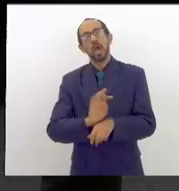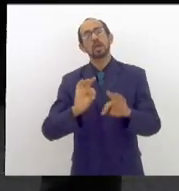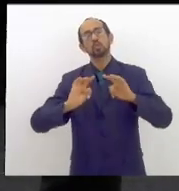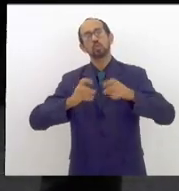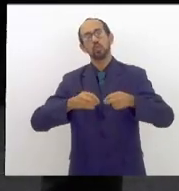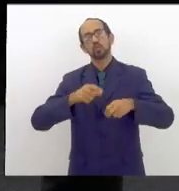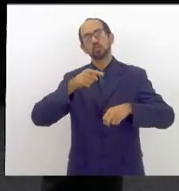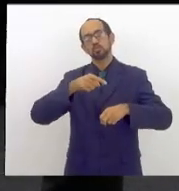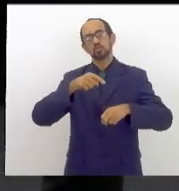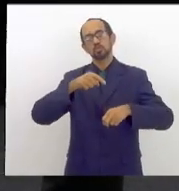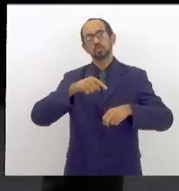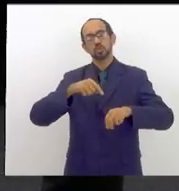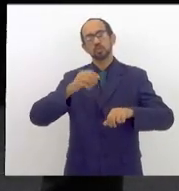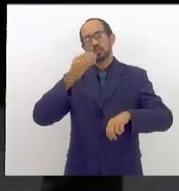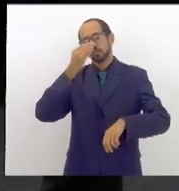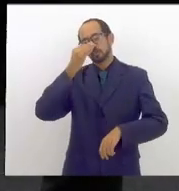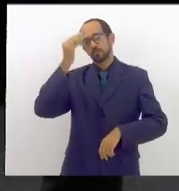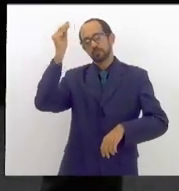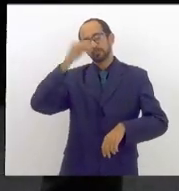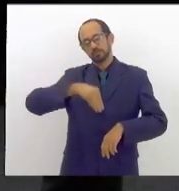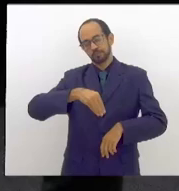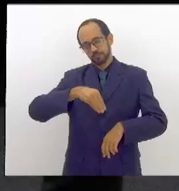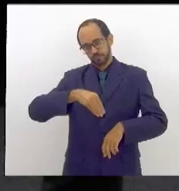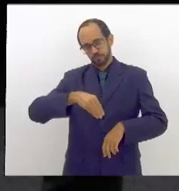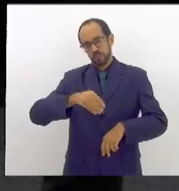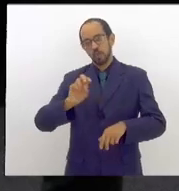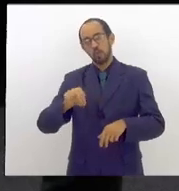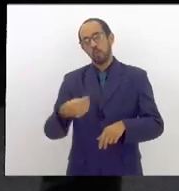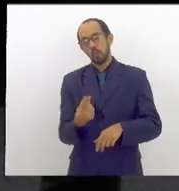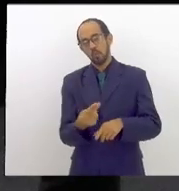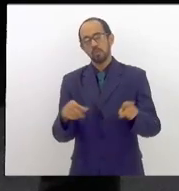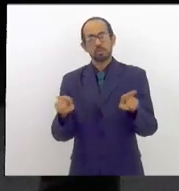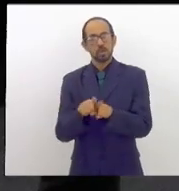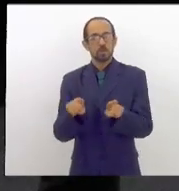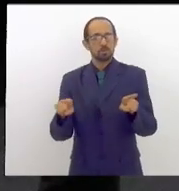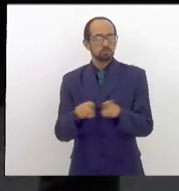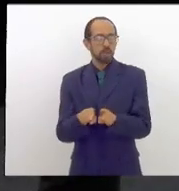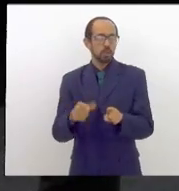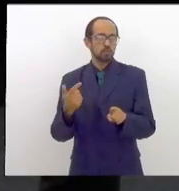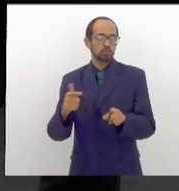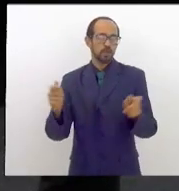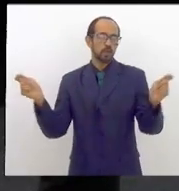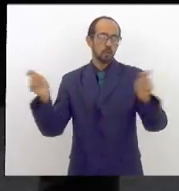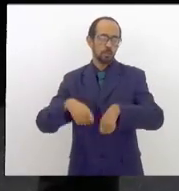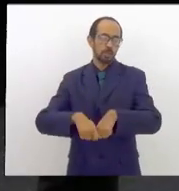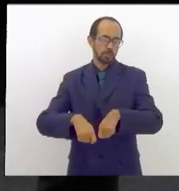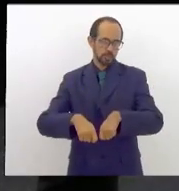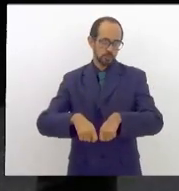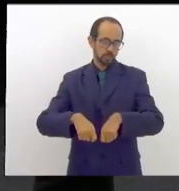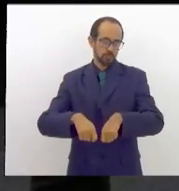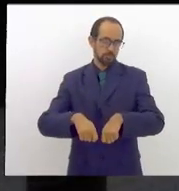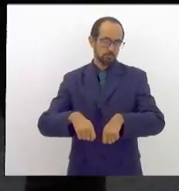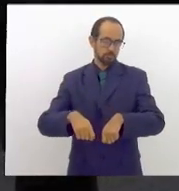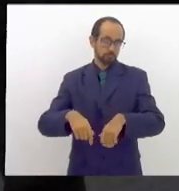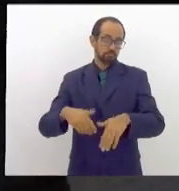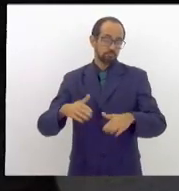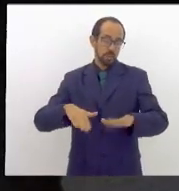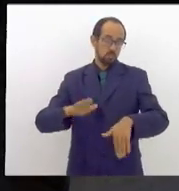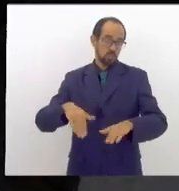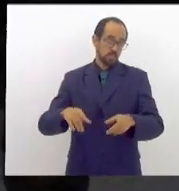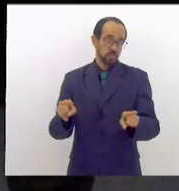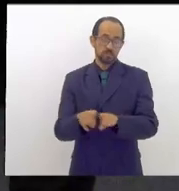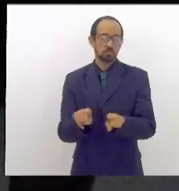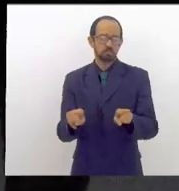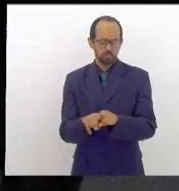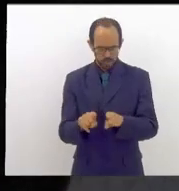foram negligentes aqueles que foram absolutamente incompetentes e quem sabe não quero ser leviano aqui quem sabe